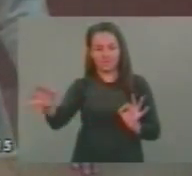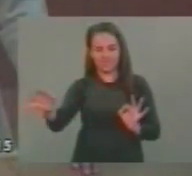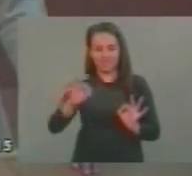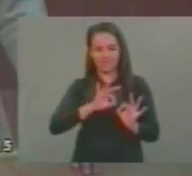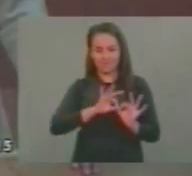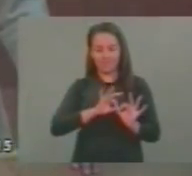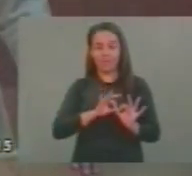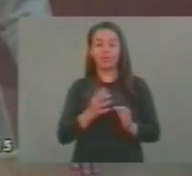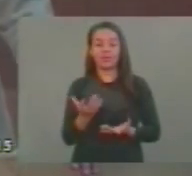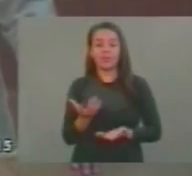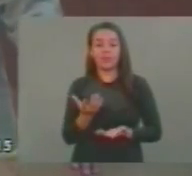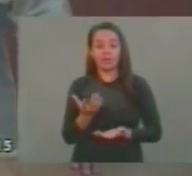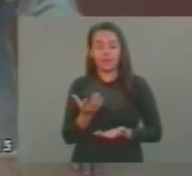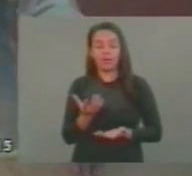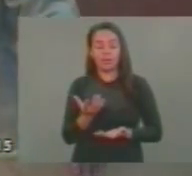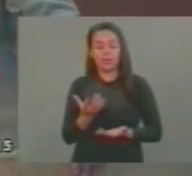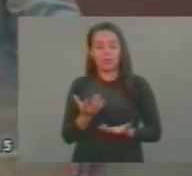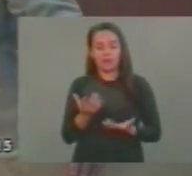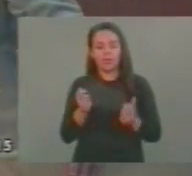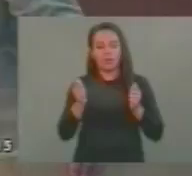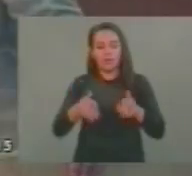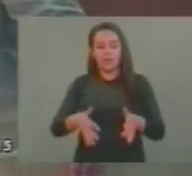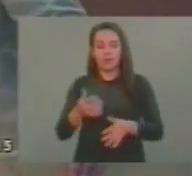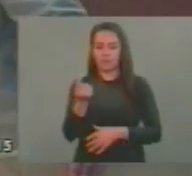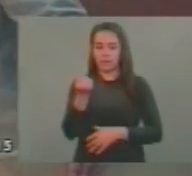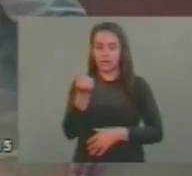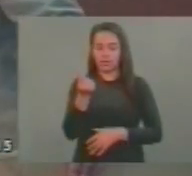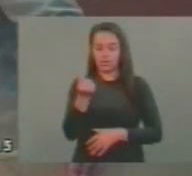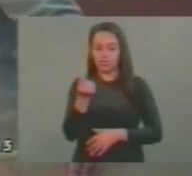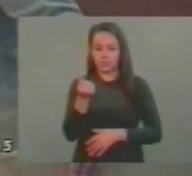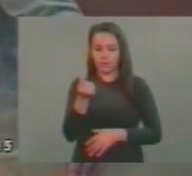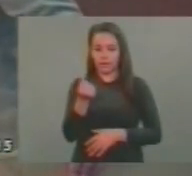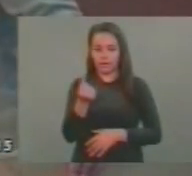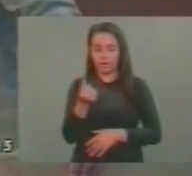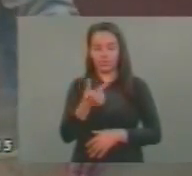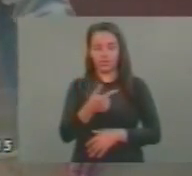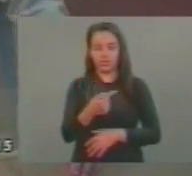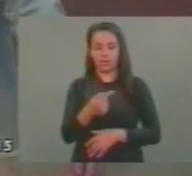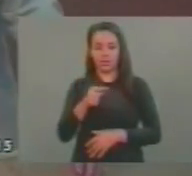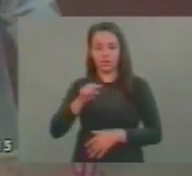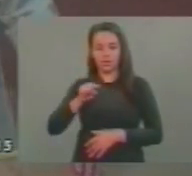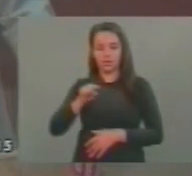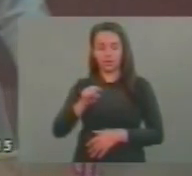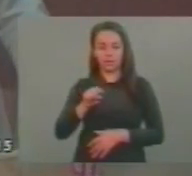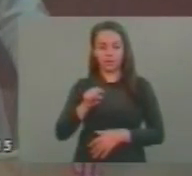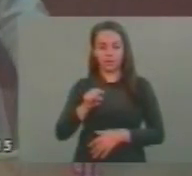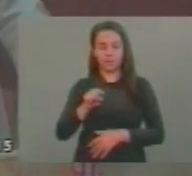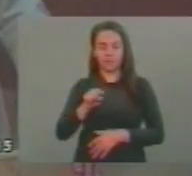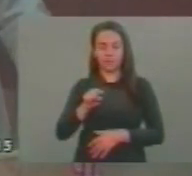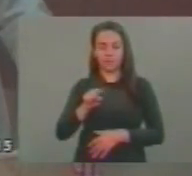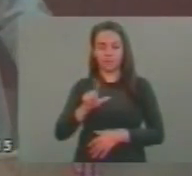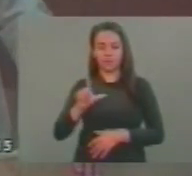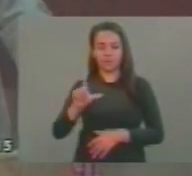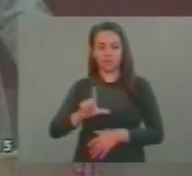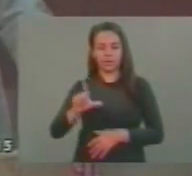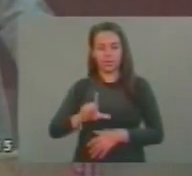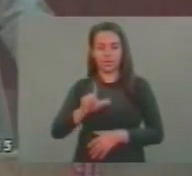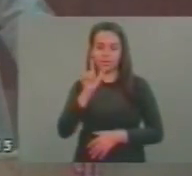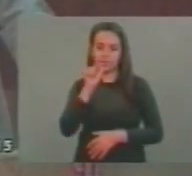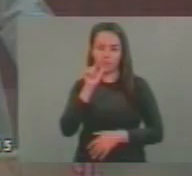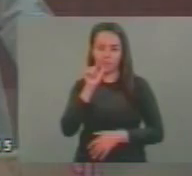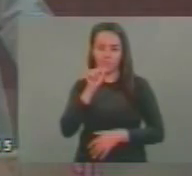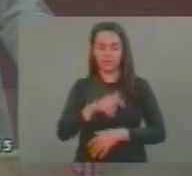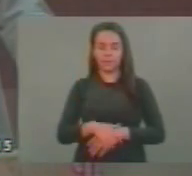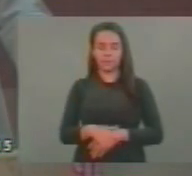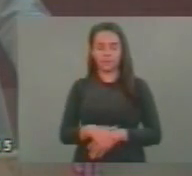100 mil habitantes, foram levados à tribuna pelo deputado João Jaime do DEM. O parlamentar lamentou que Fortaleza chegou